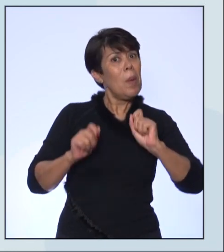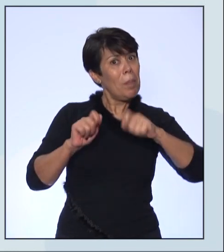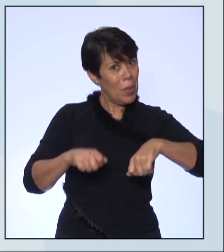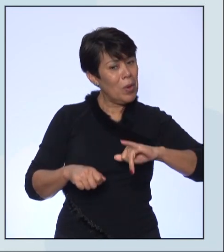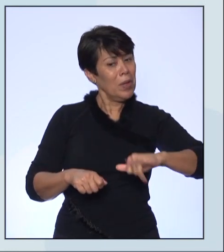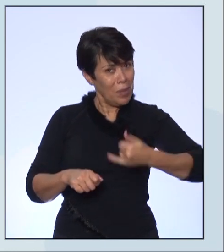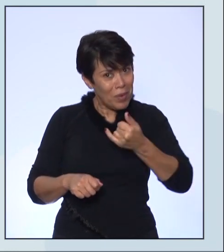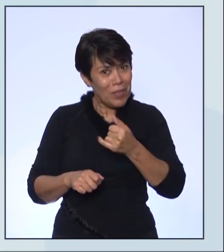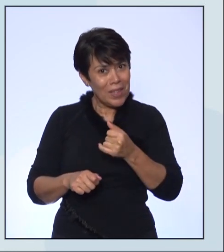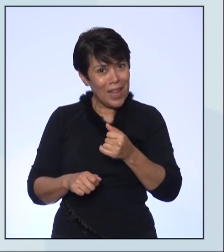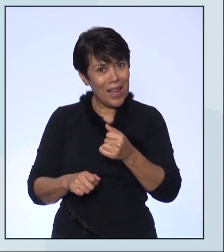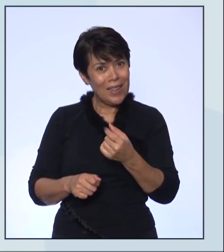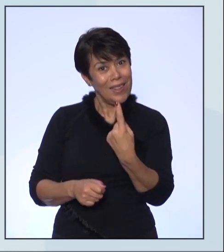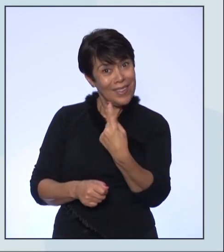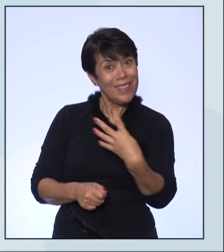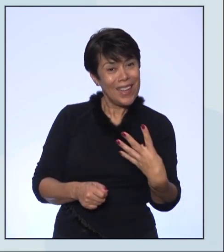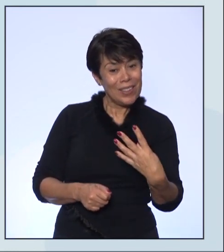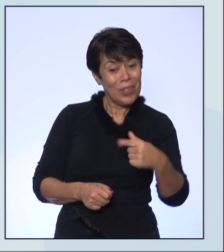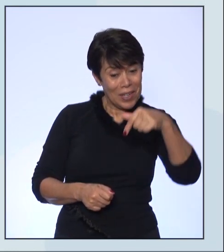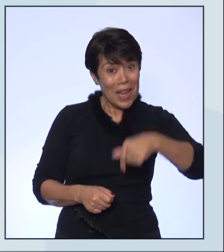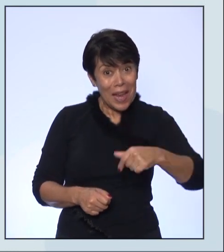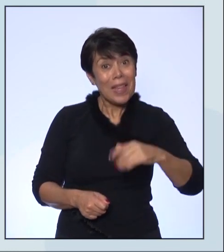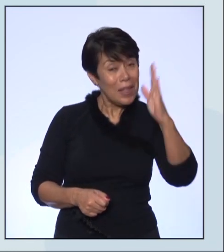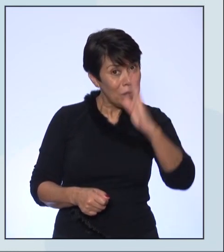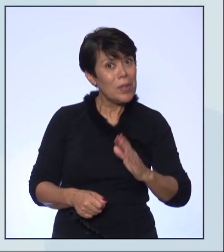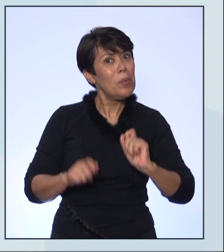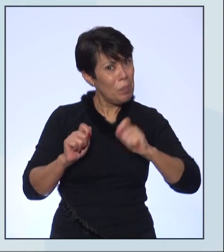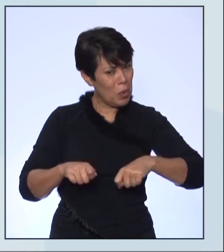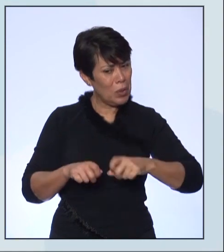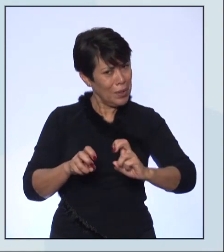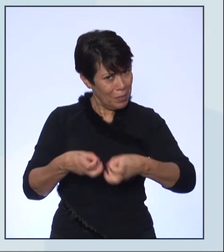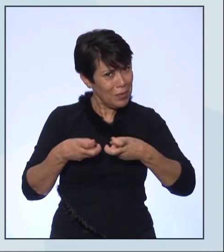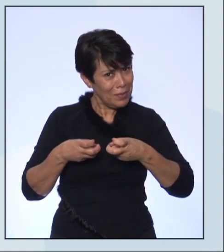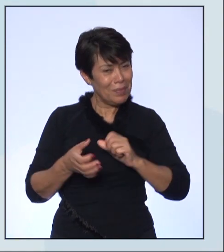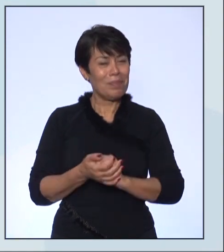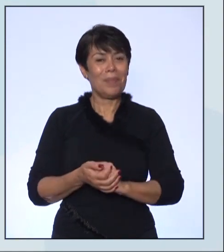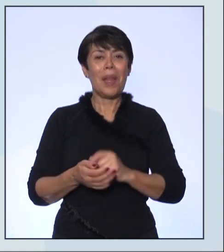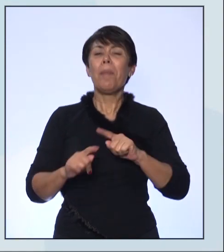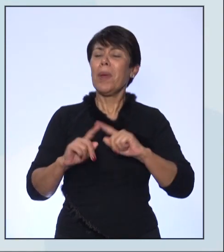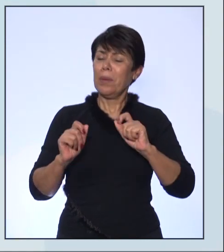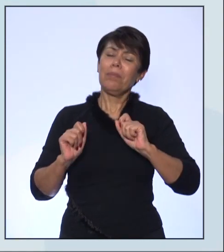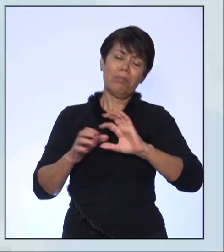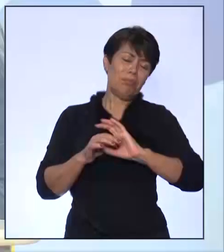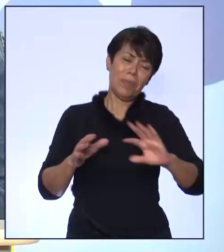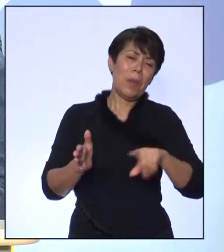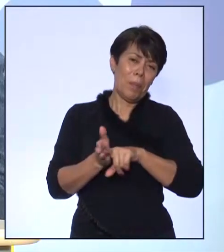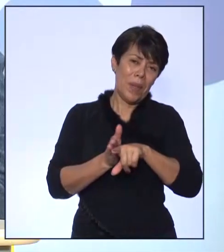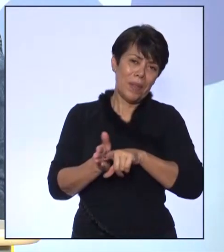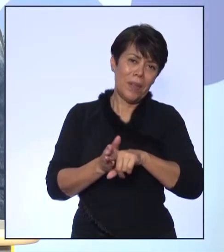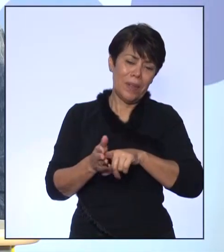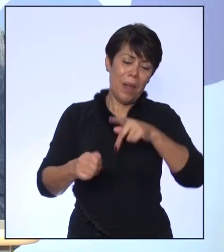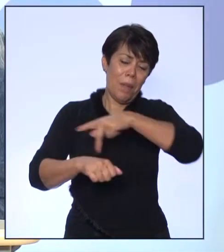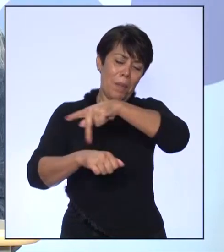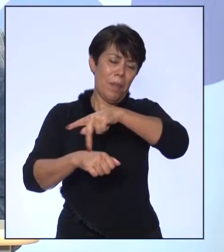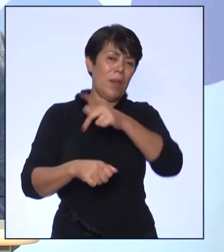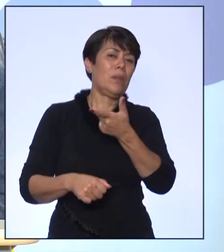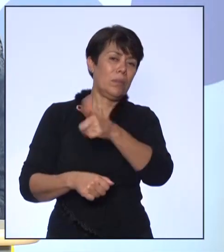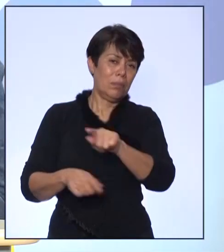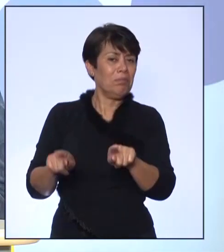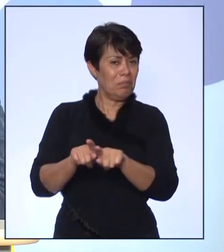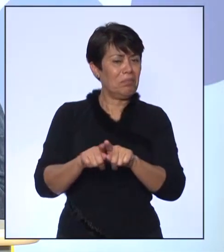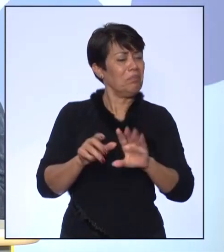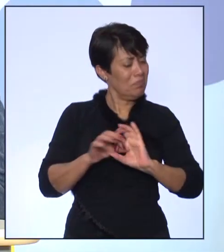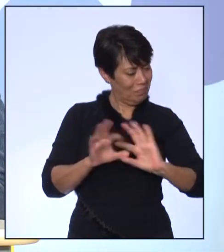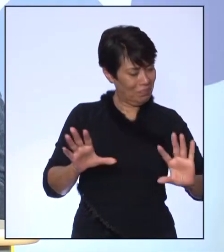pesquisar esses 14 que estão localizados aqui no Brasil. Claro que vocês também podem pesquisar, né, outros que estejam em outros locais do mundo, tá